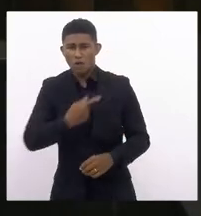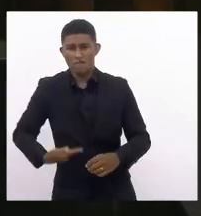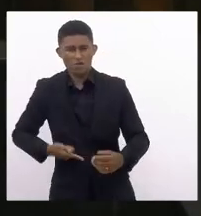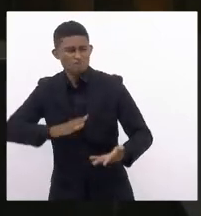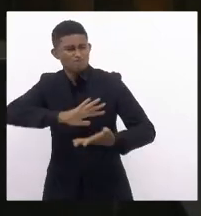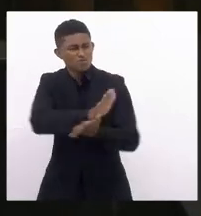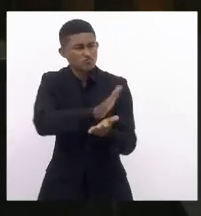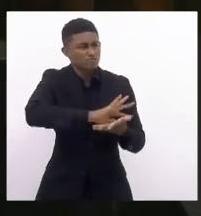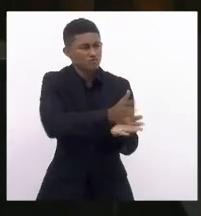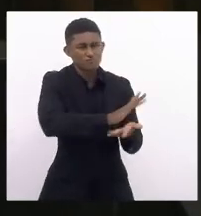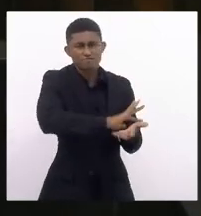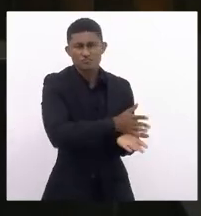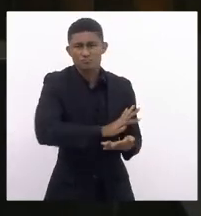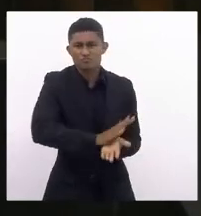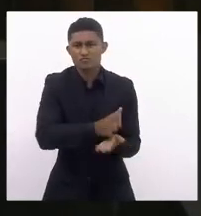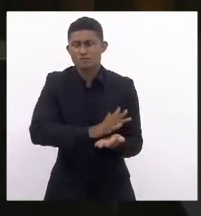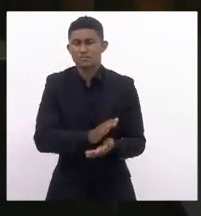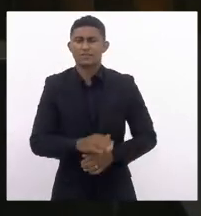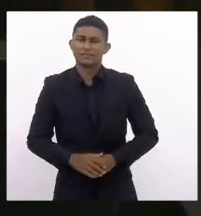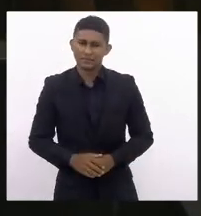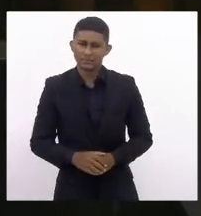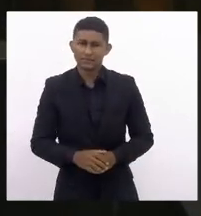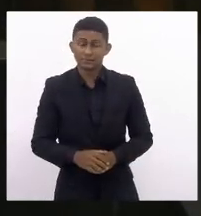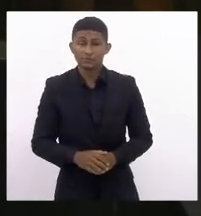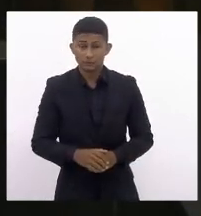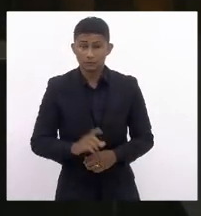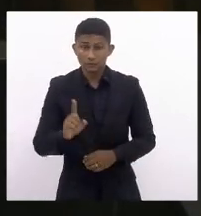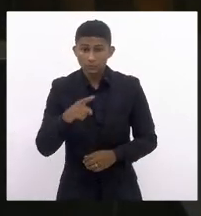A gente ficou um longo período